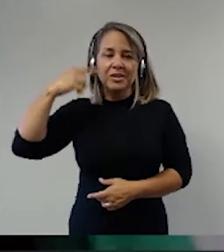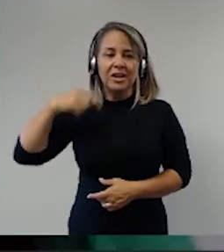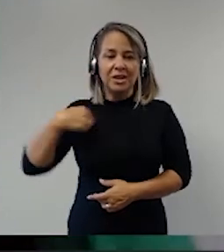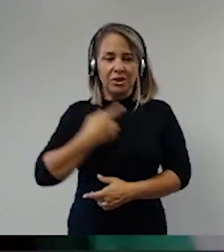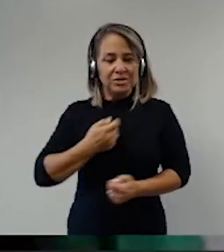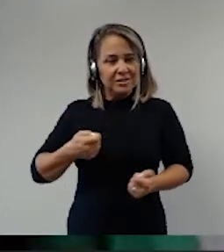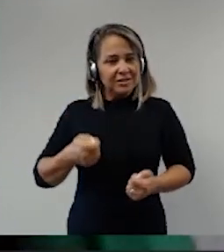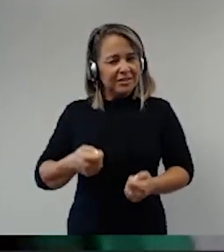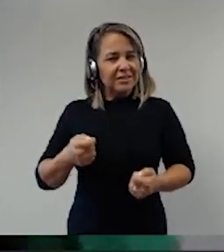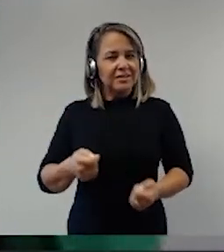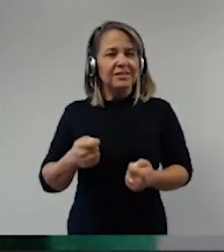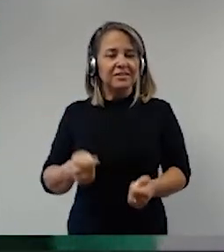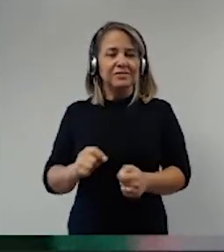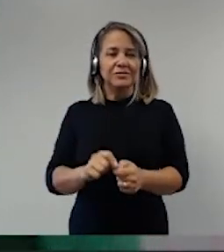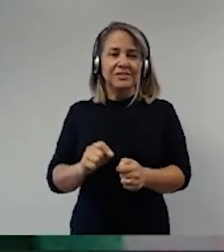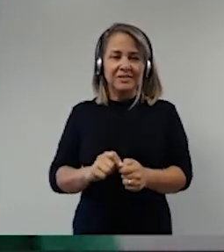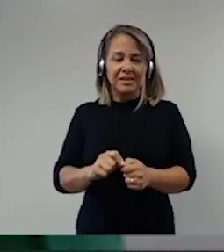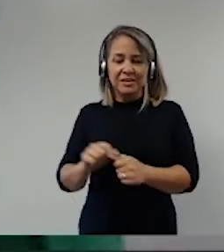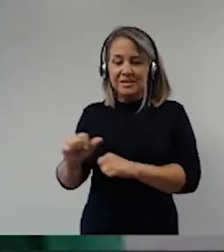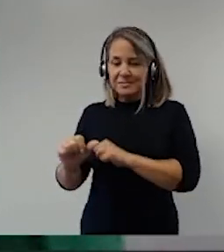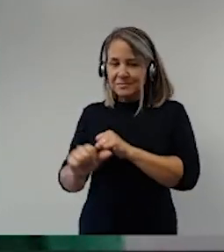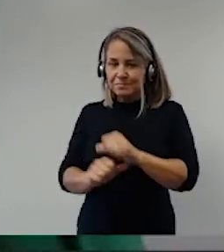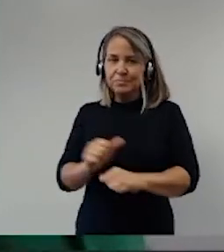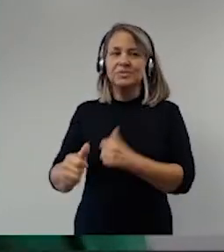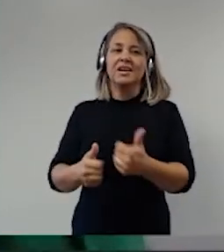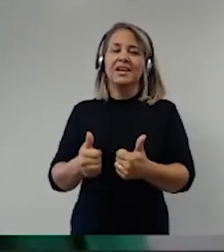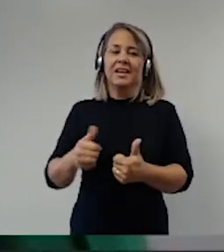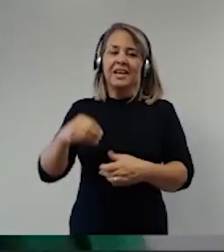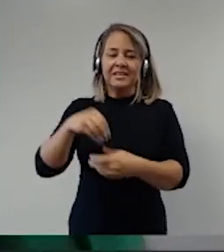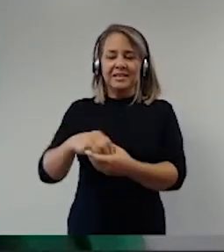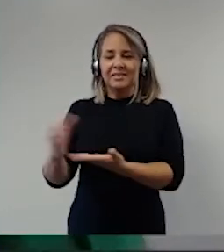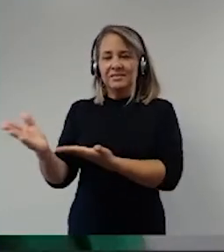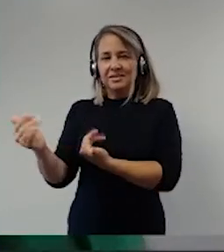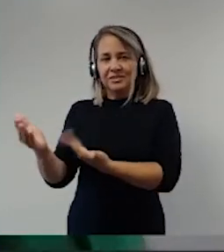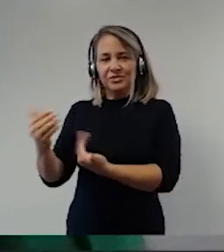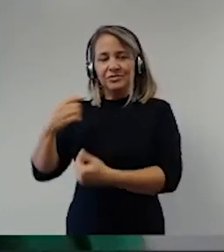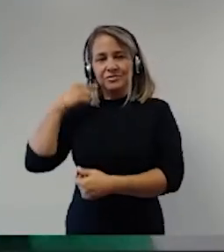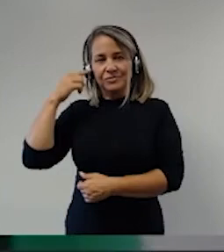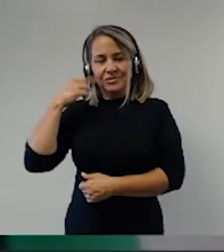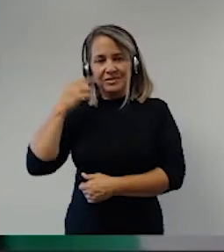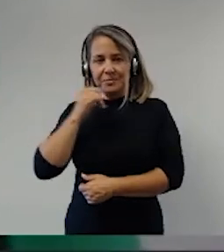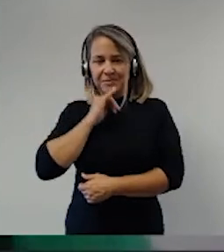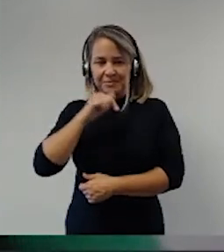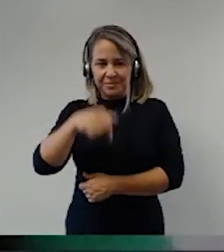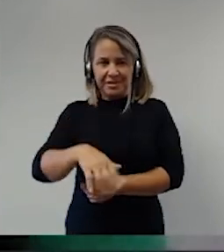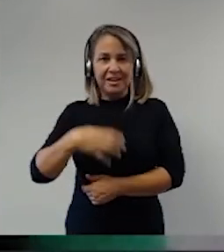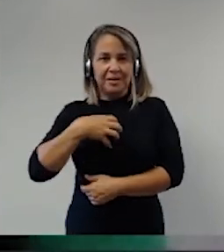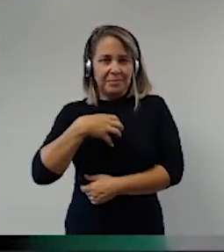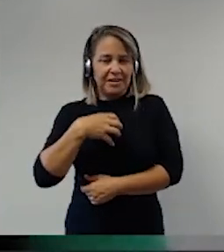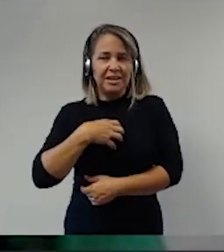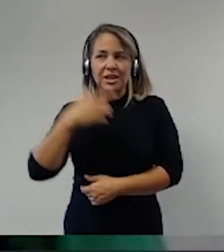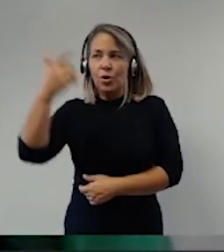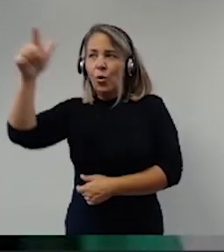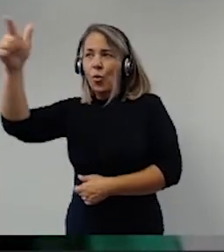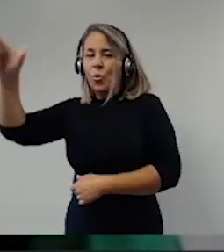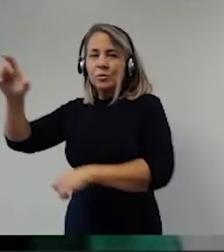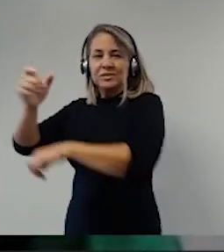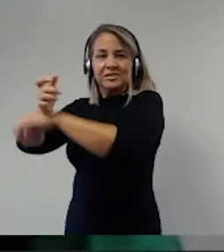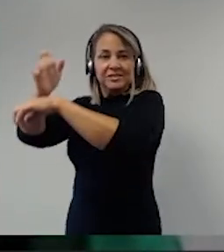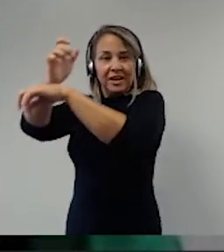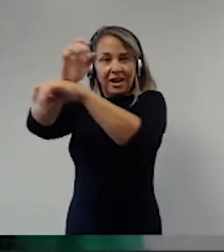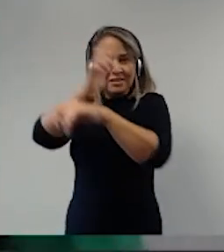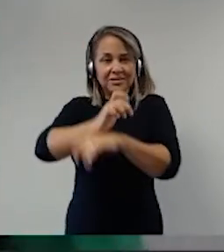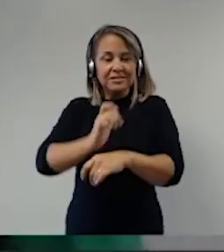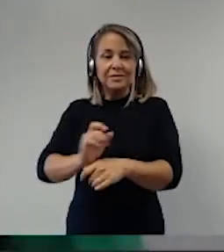tentando pegar isso e ressignificar também dentro da jovem advocacia. Aqui, por exemplo, na Bahia e vários outros estados, a gente está